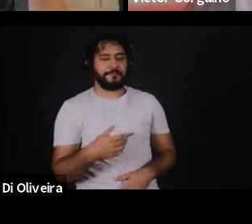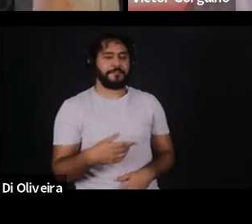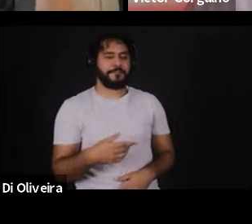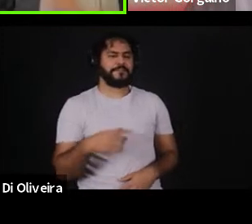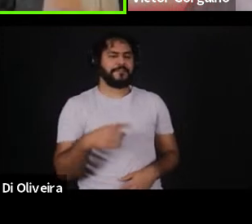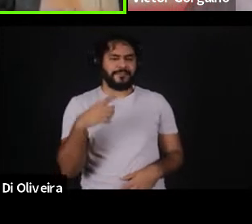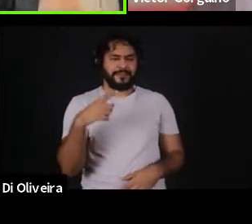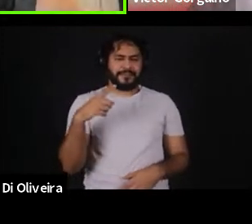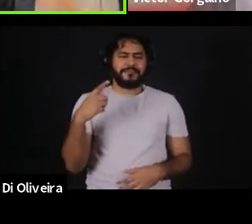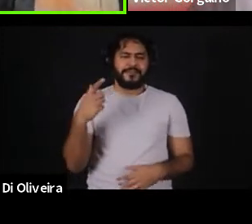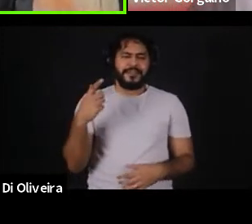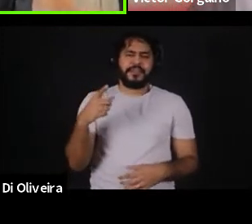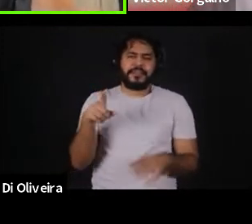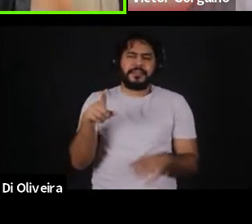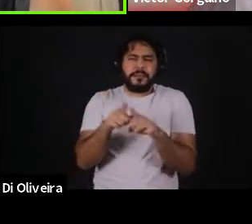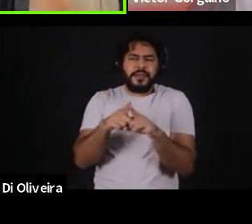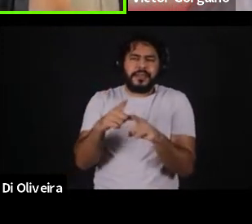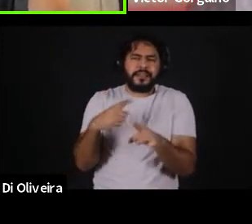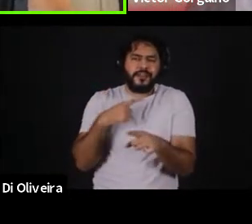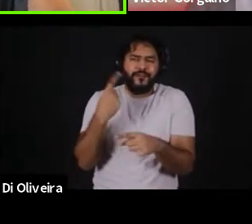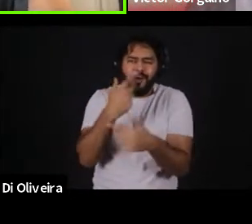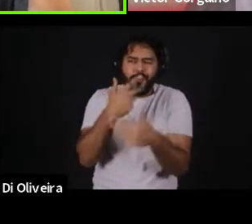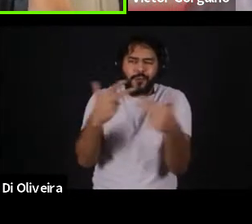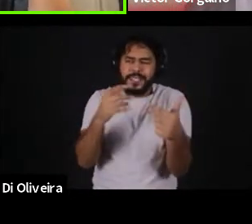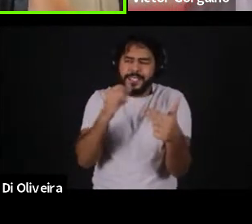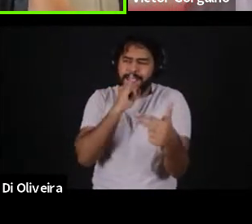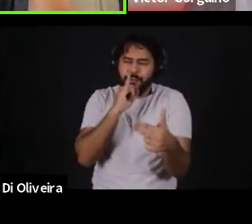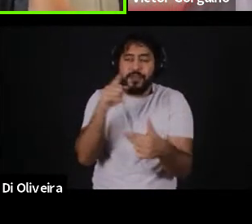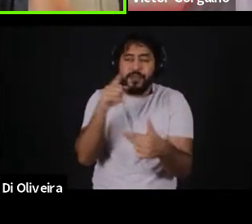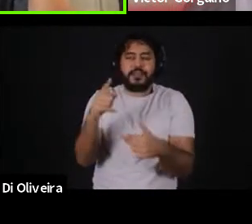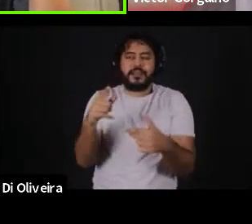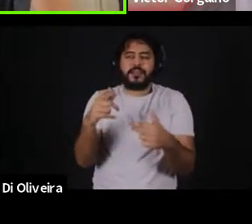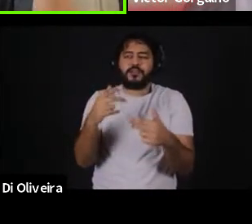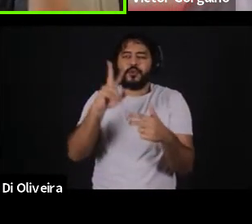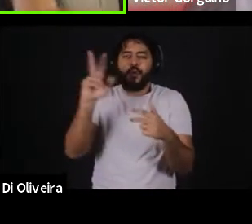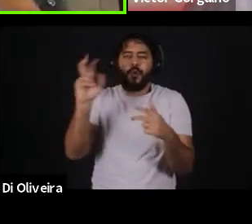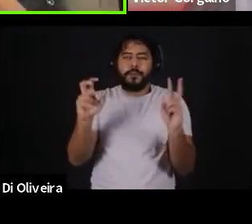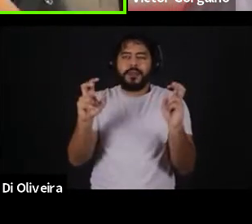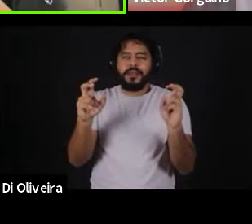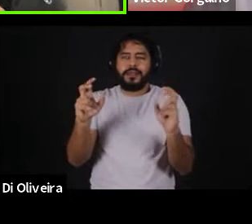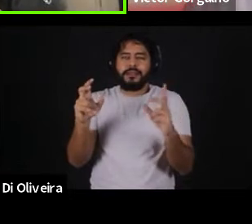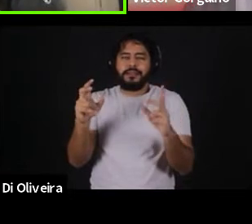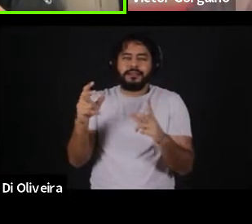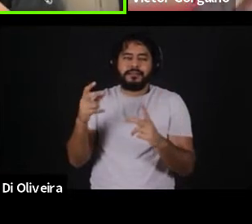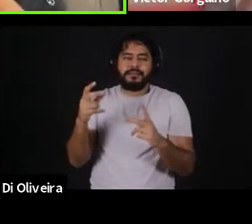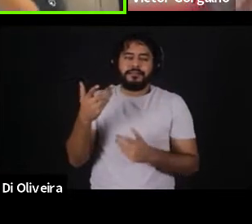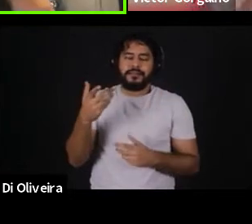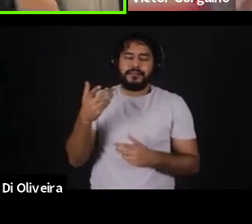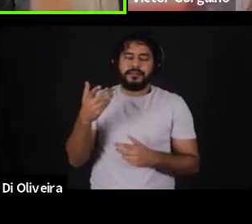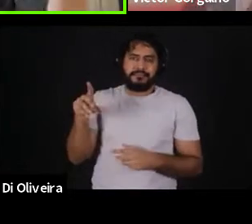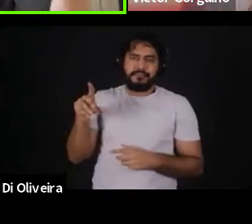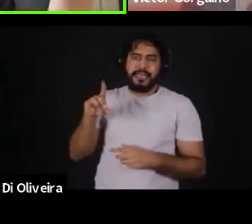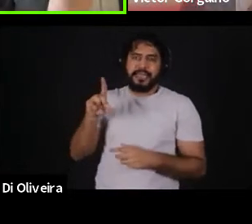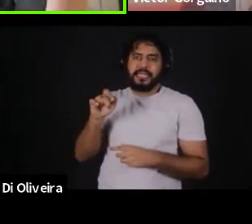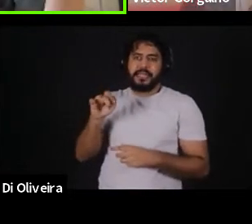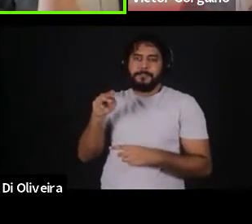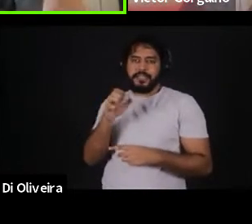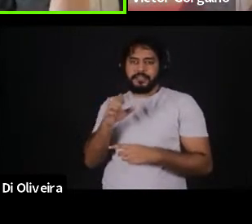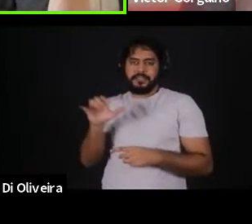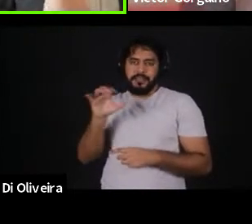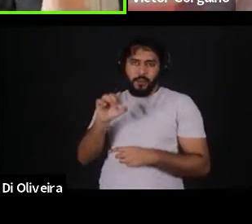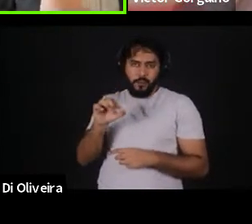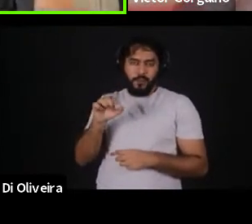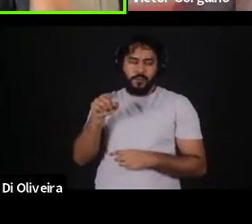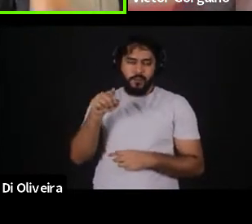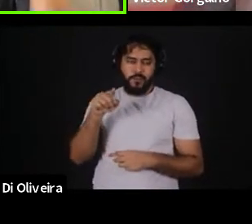coisa assim, teve. É muito legal essa questão da dimensão que vocês criaram, para usar a expressão da Michelle Wright, não é? Pensando que